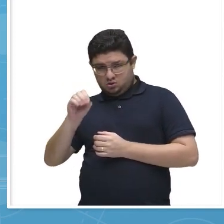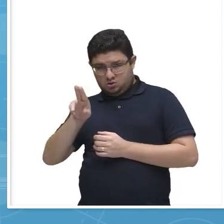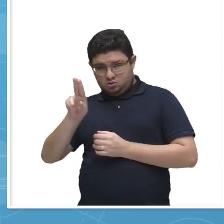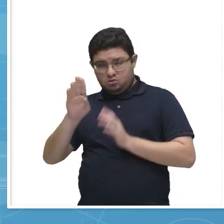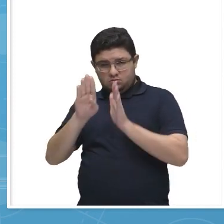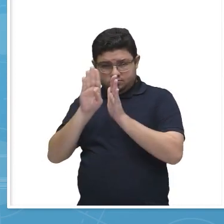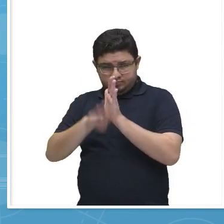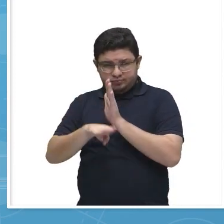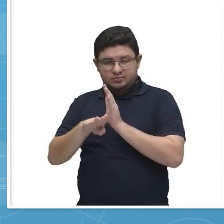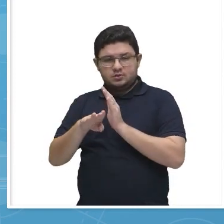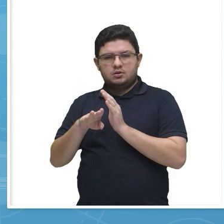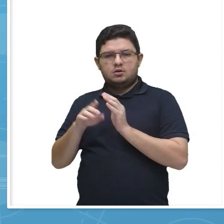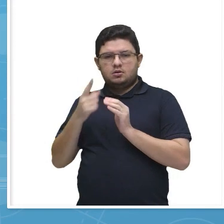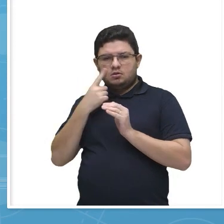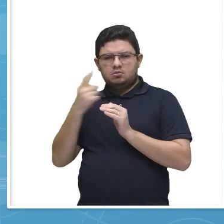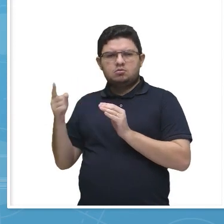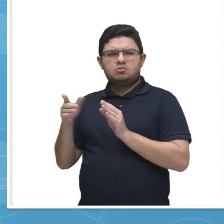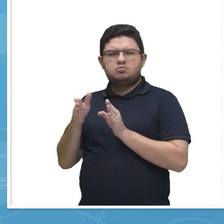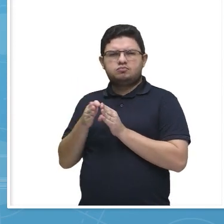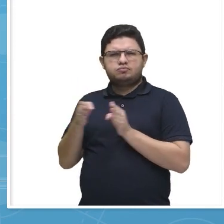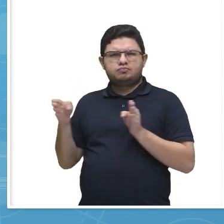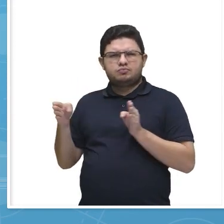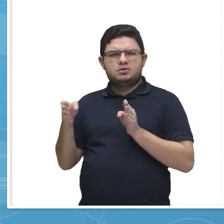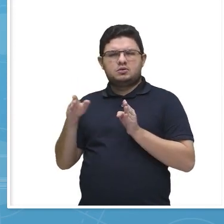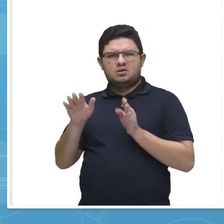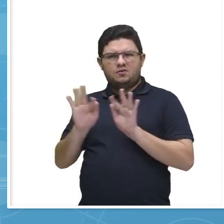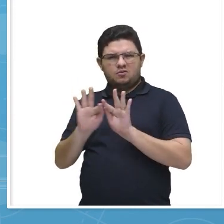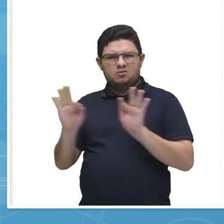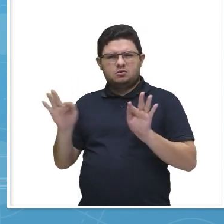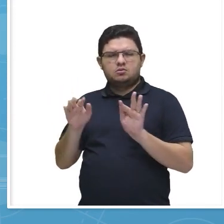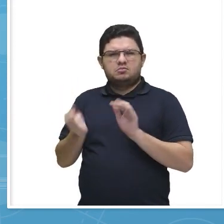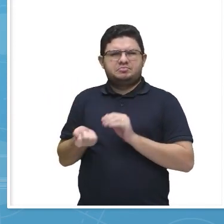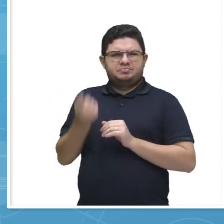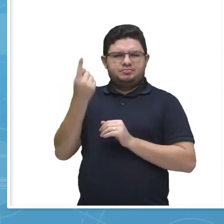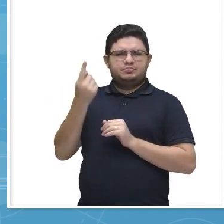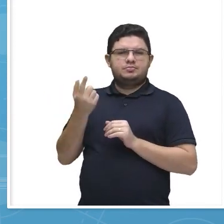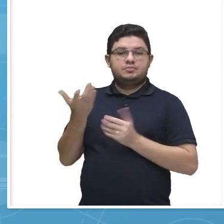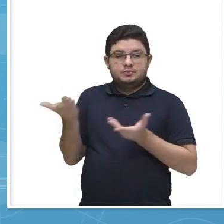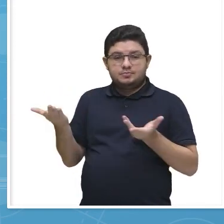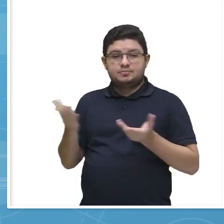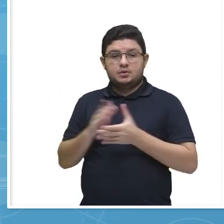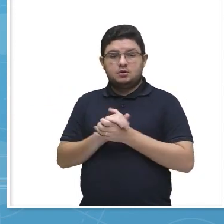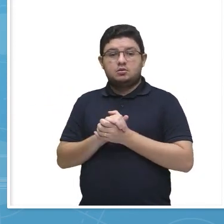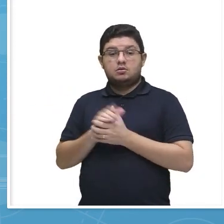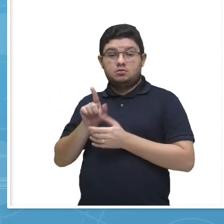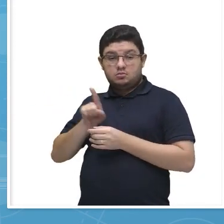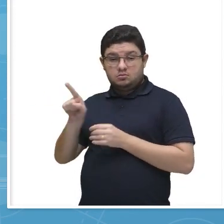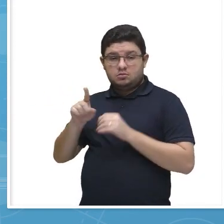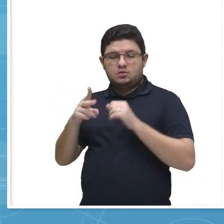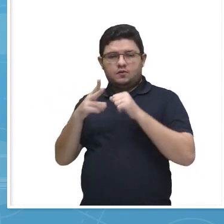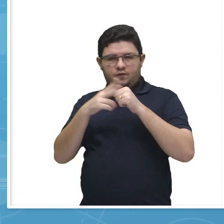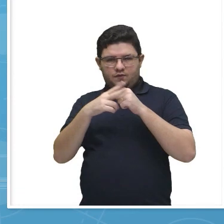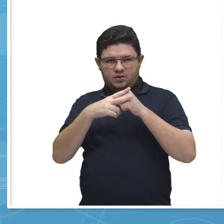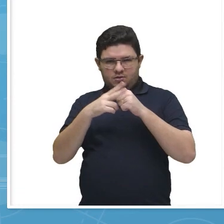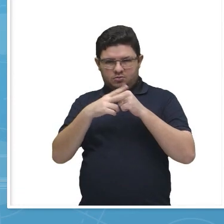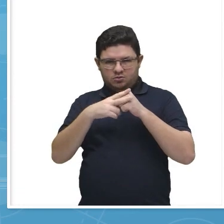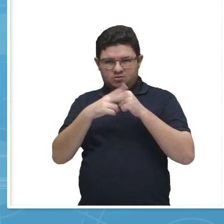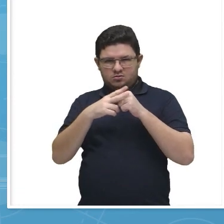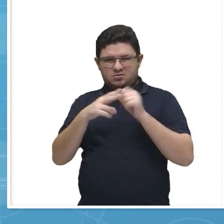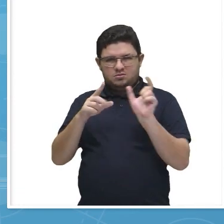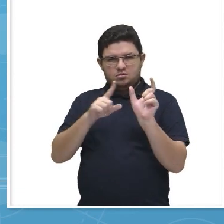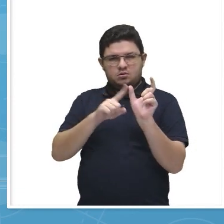certo? Então, percebam que eu vou ter um estranhamento aqui. Então, verbo é o meu núcleo, então eu vou chamar esse predicado